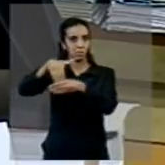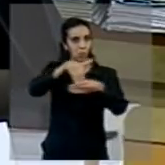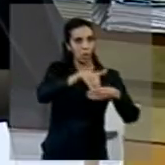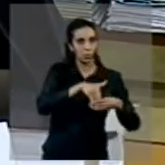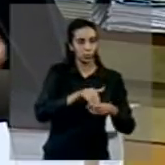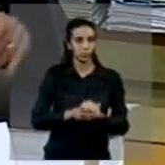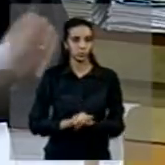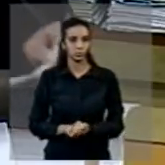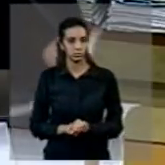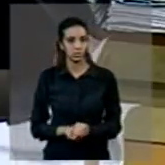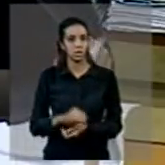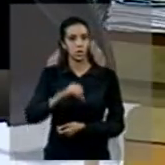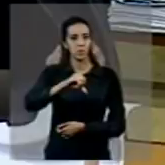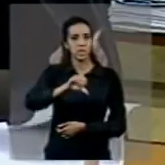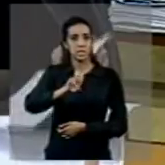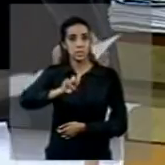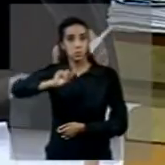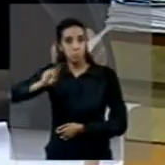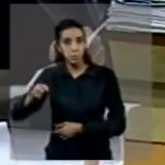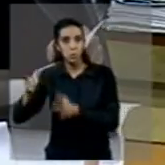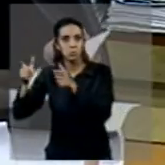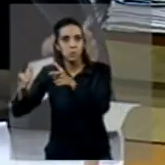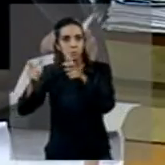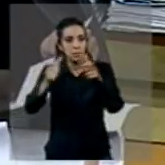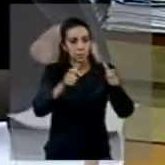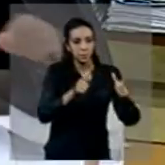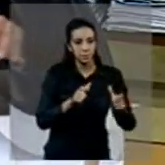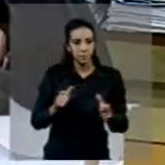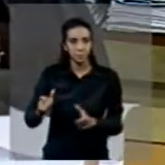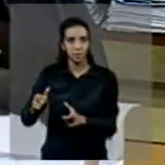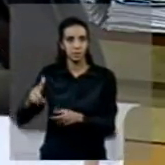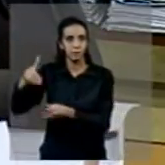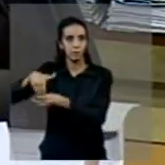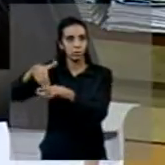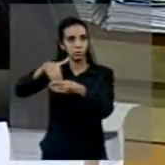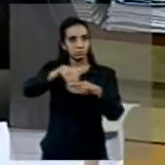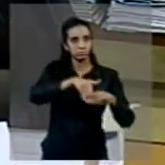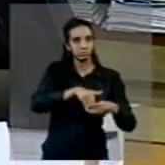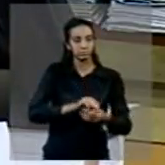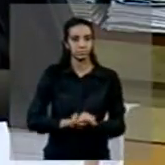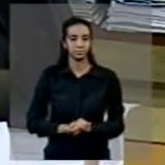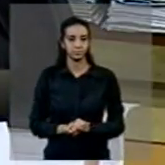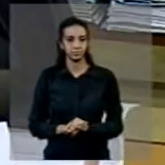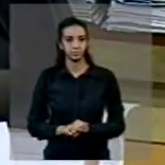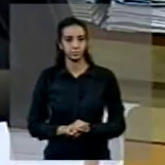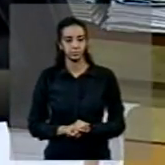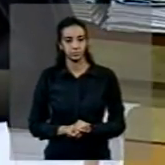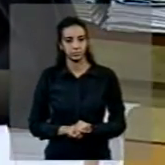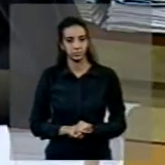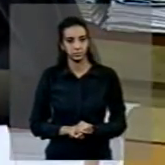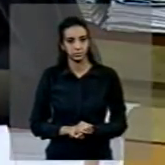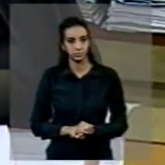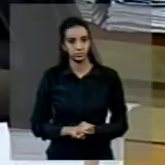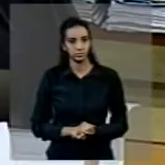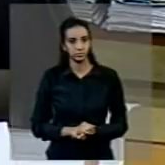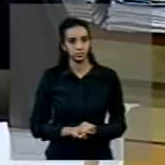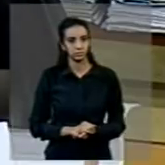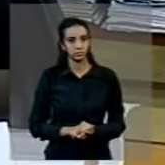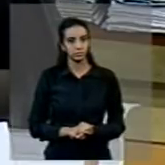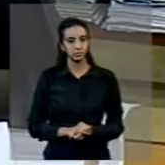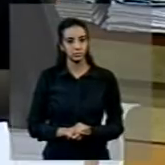95 mil locais de votação. É, de fato, uma